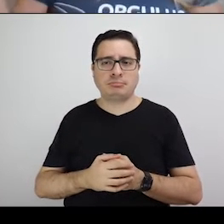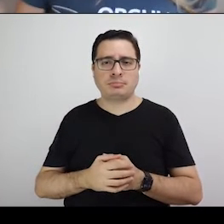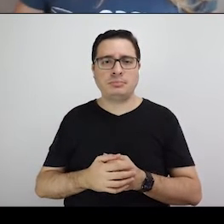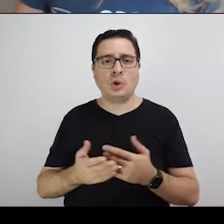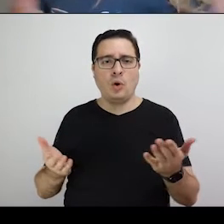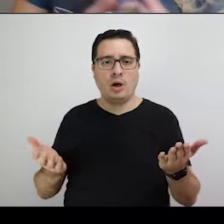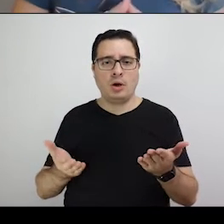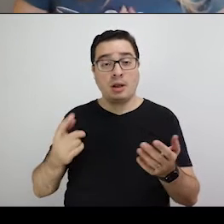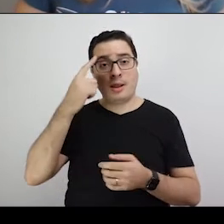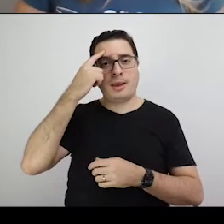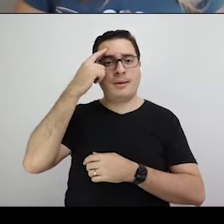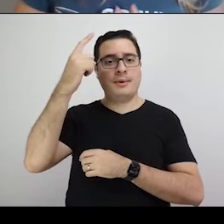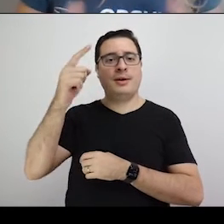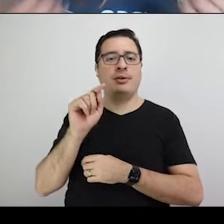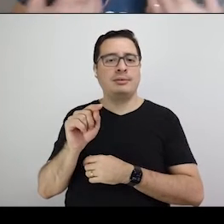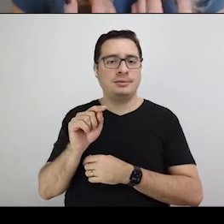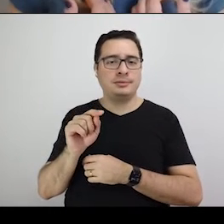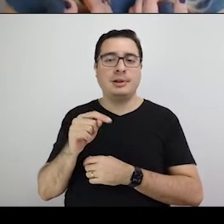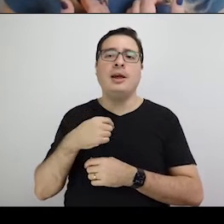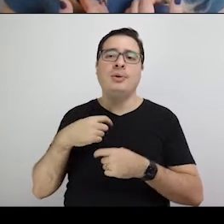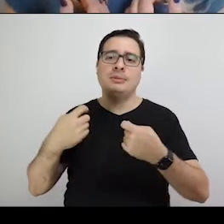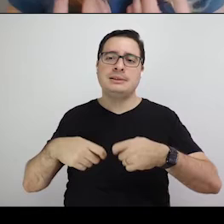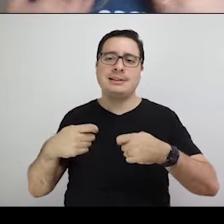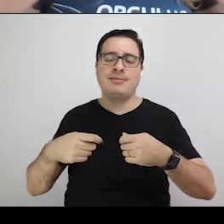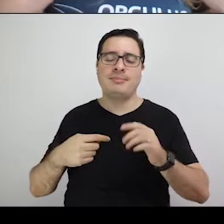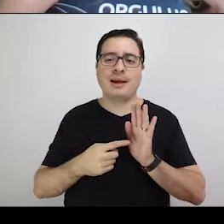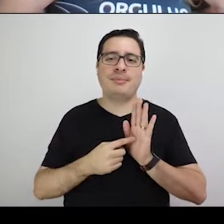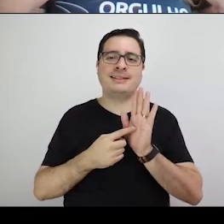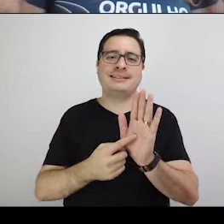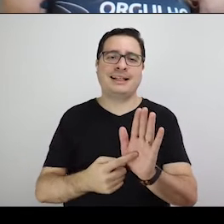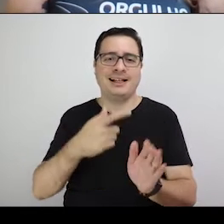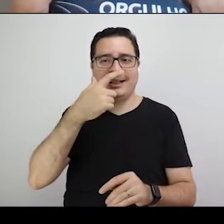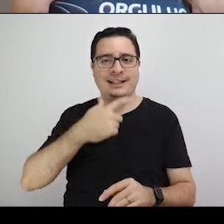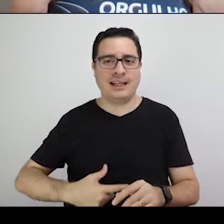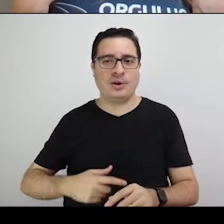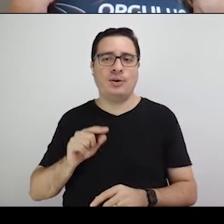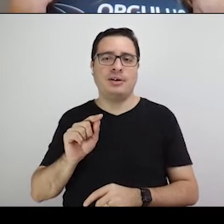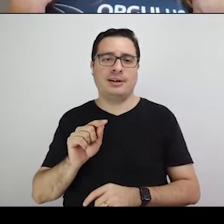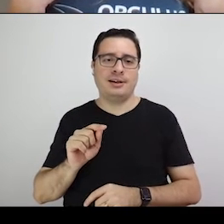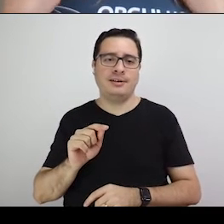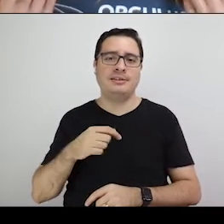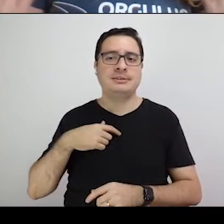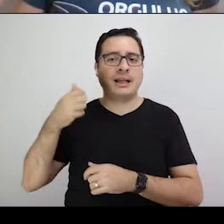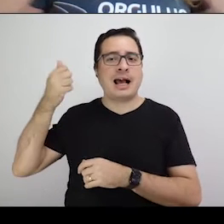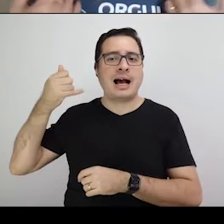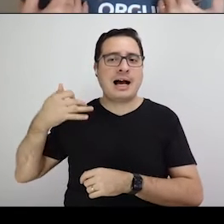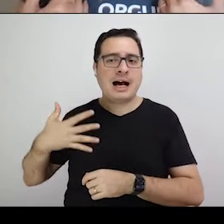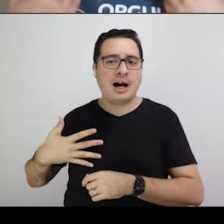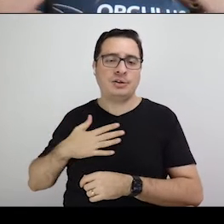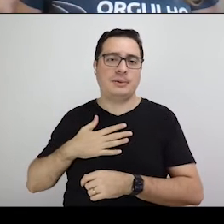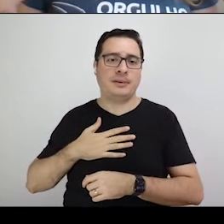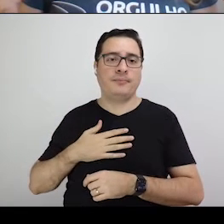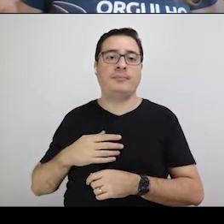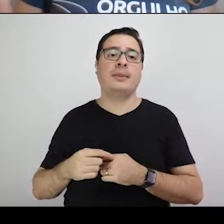Eu lembrei que eu precisava me apresentar áudio descrita, né? Eu